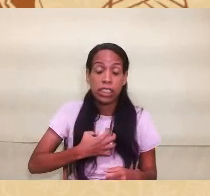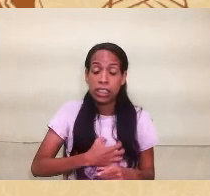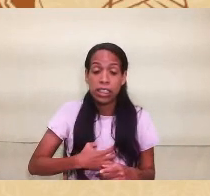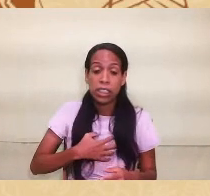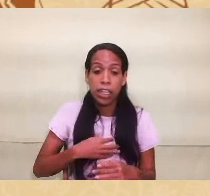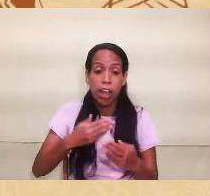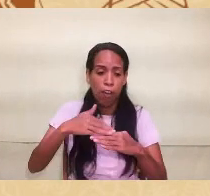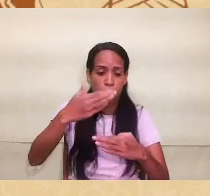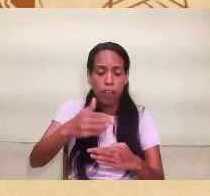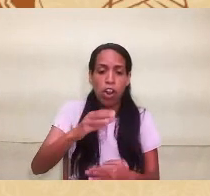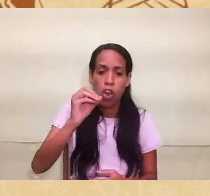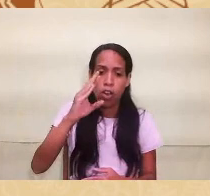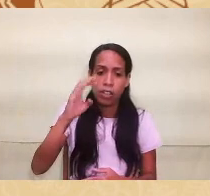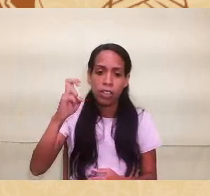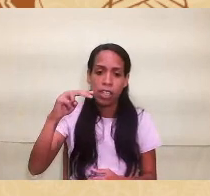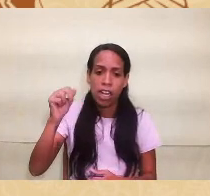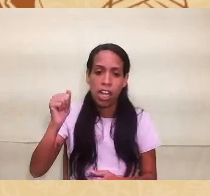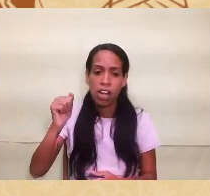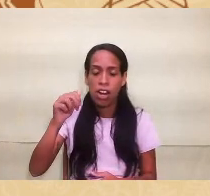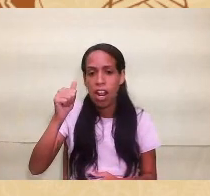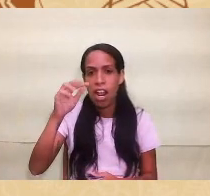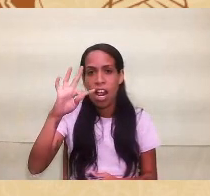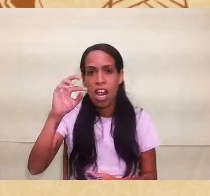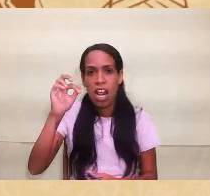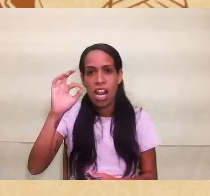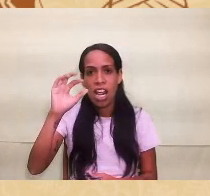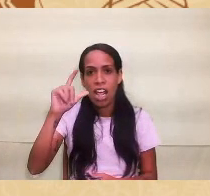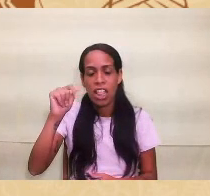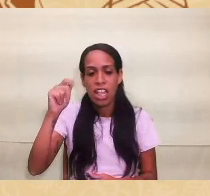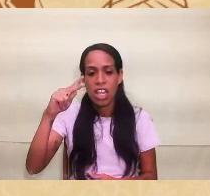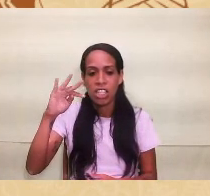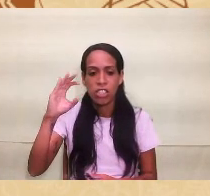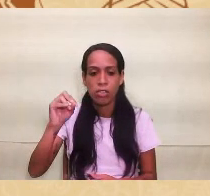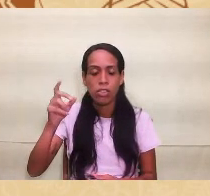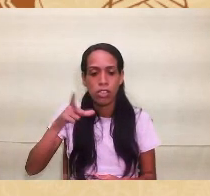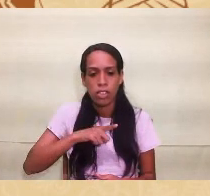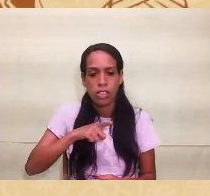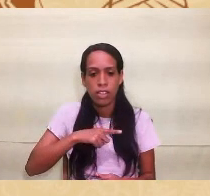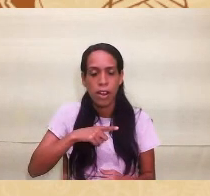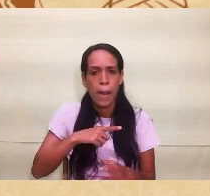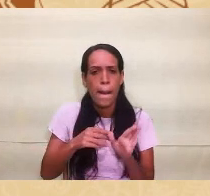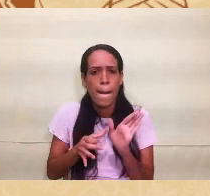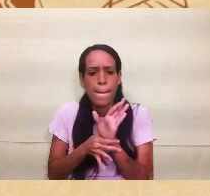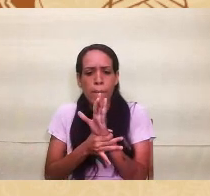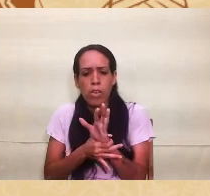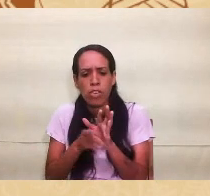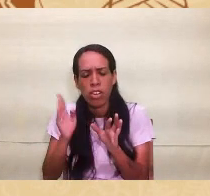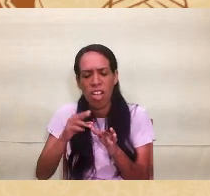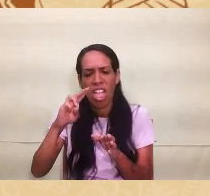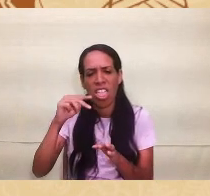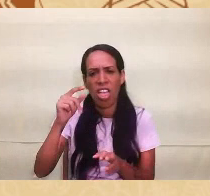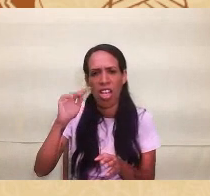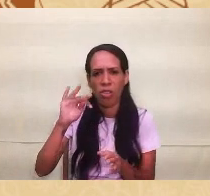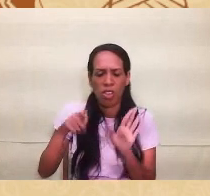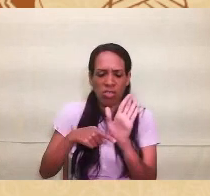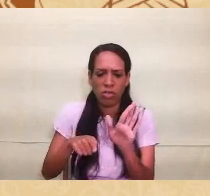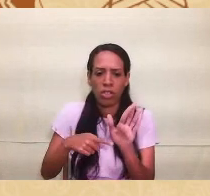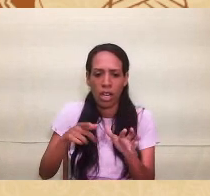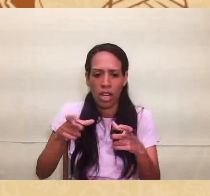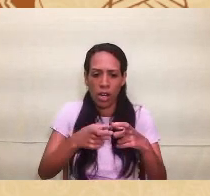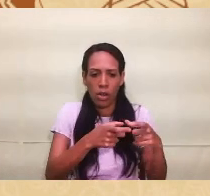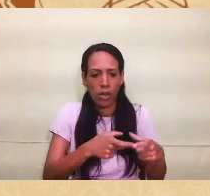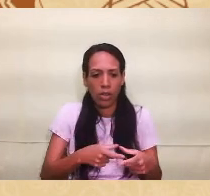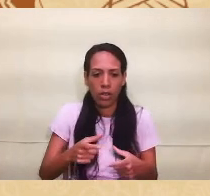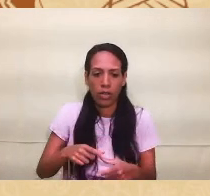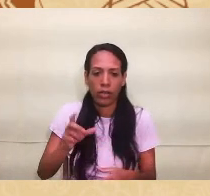Atlântico, que aqui é a Olivença, a gente luta para proteger. Nós somos os guardiões da natureza, essa aqui é a minha comunidade, né, que a